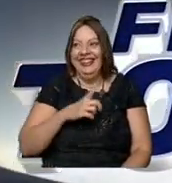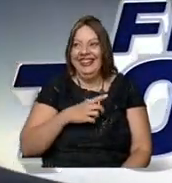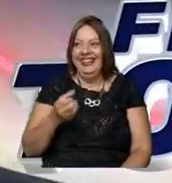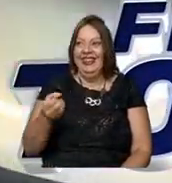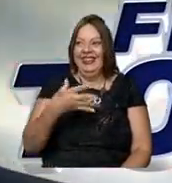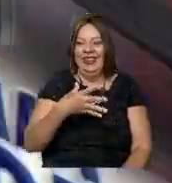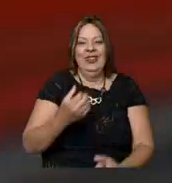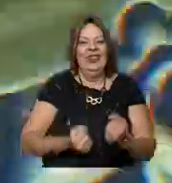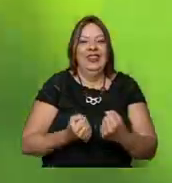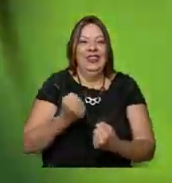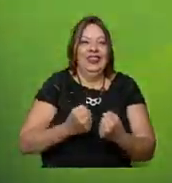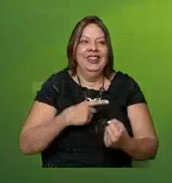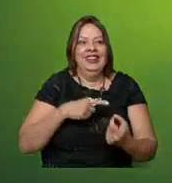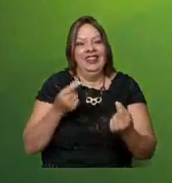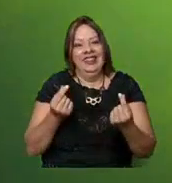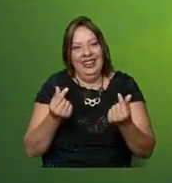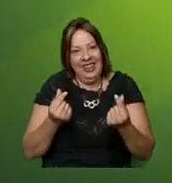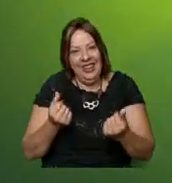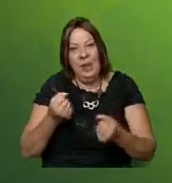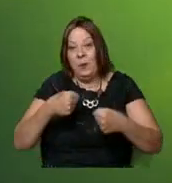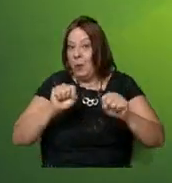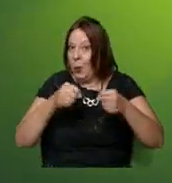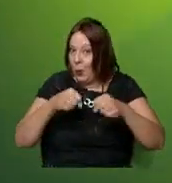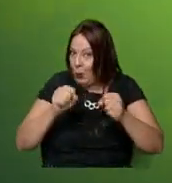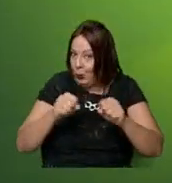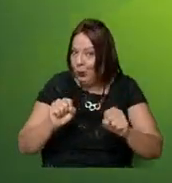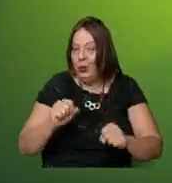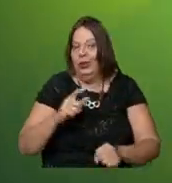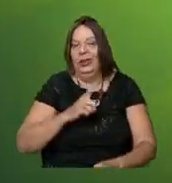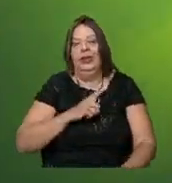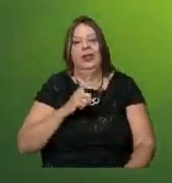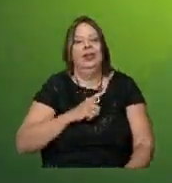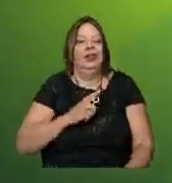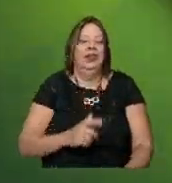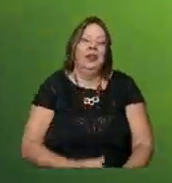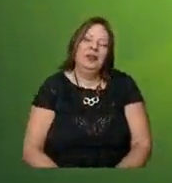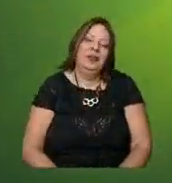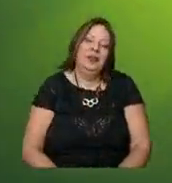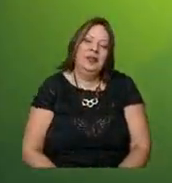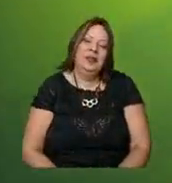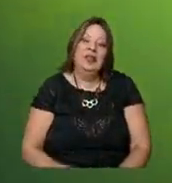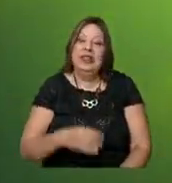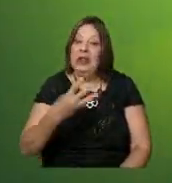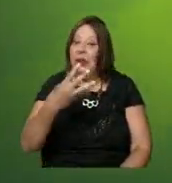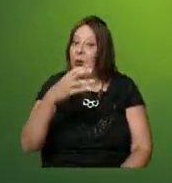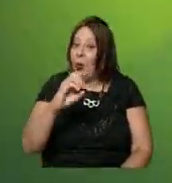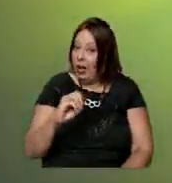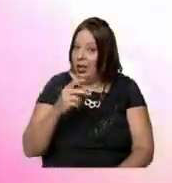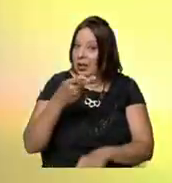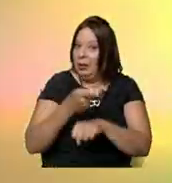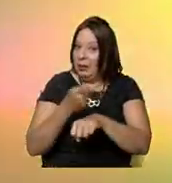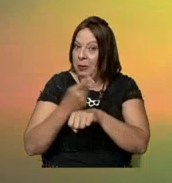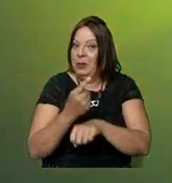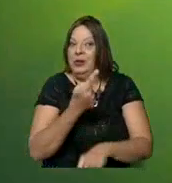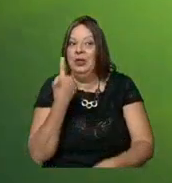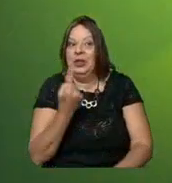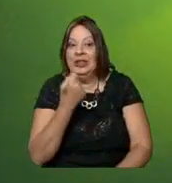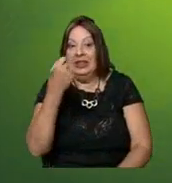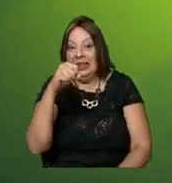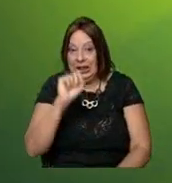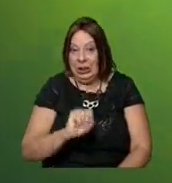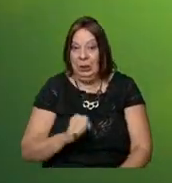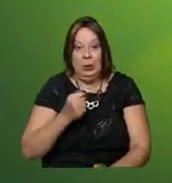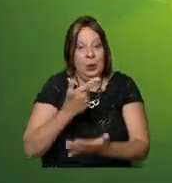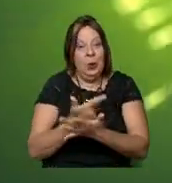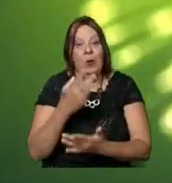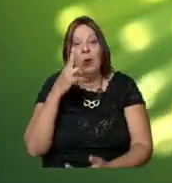E ainda tem din-din e tem moto. 5 mil no primeiro, 6 mil no segundo, Honda Pop no terceiro e 40 prêmios de R$500 no Gira Sergipe. Vem, compre